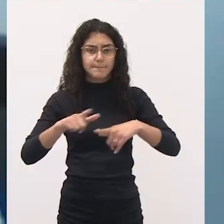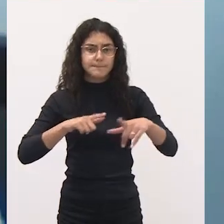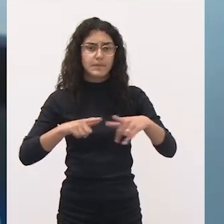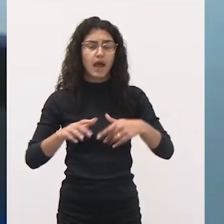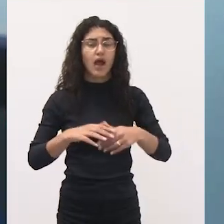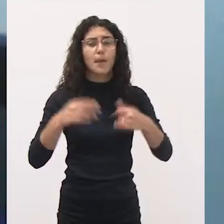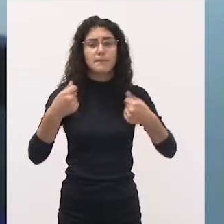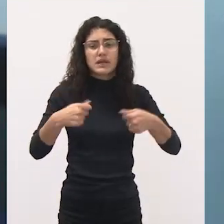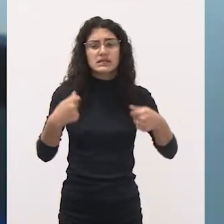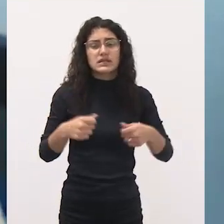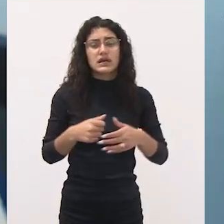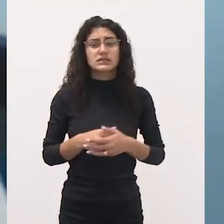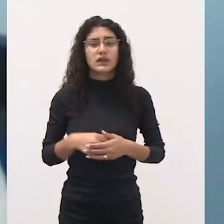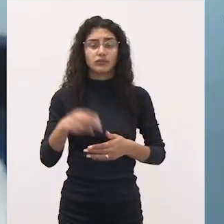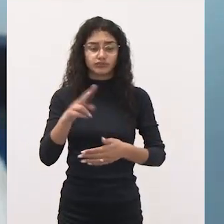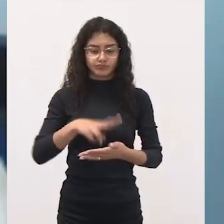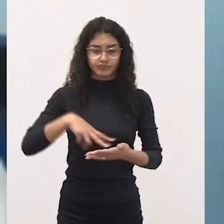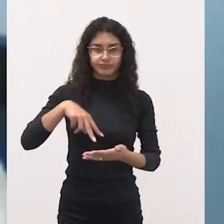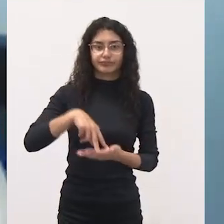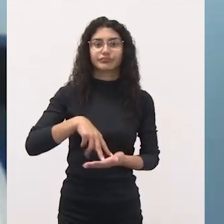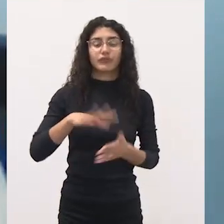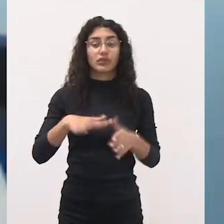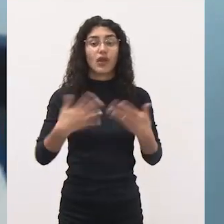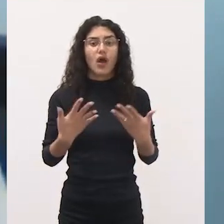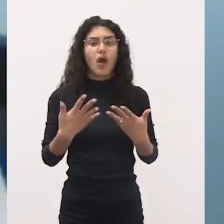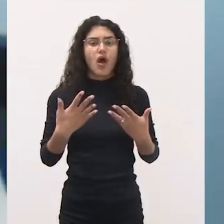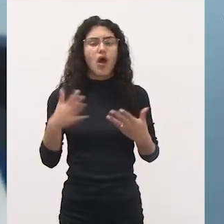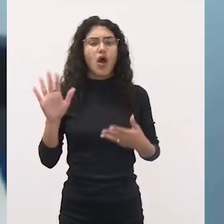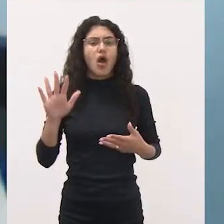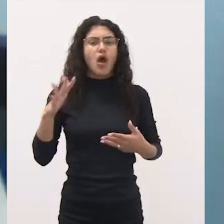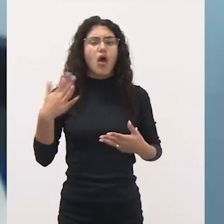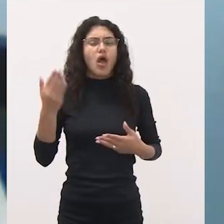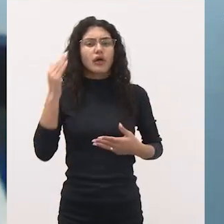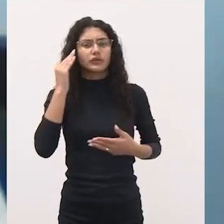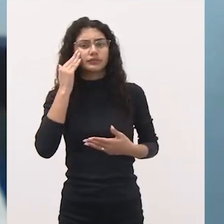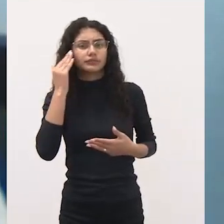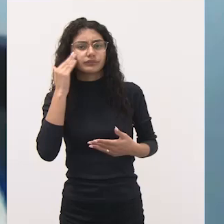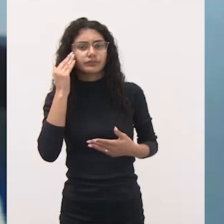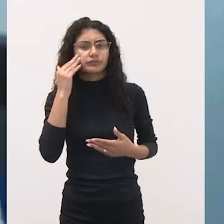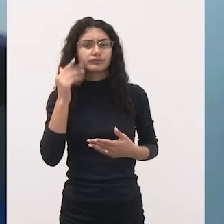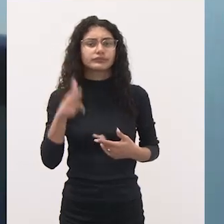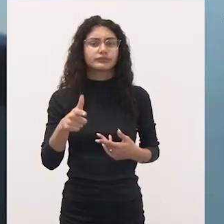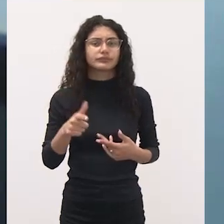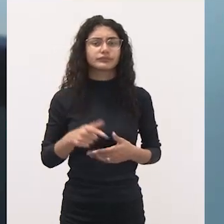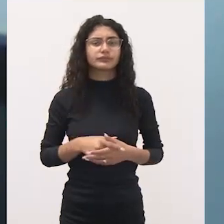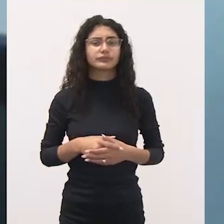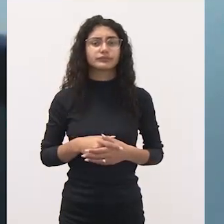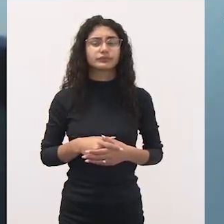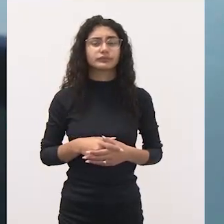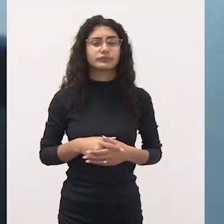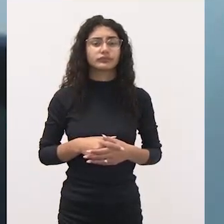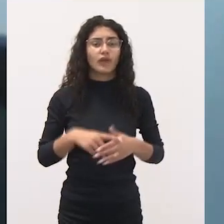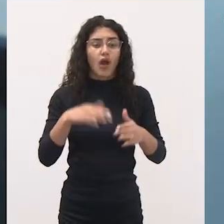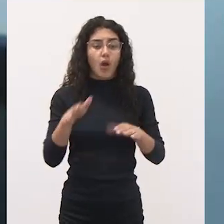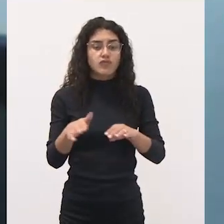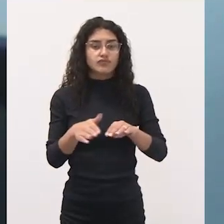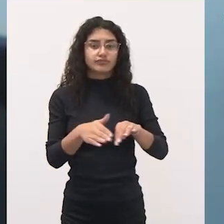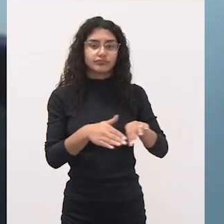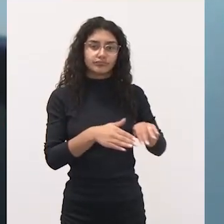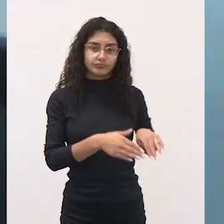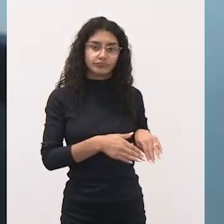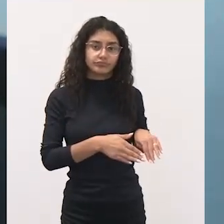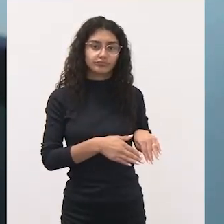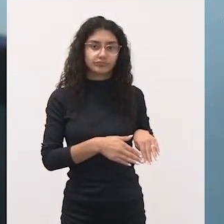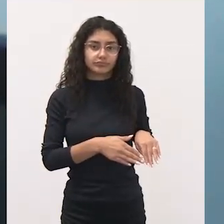precisa de autonomia. Então, quando você entende isso, você tira a